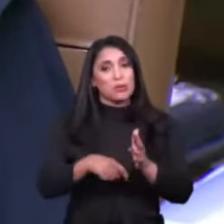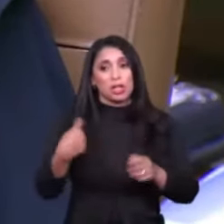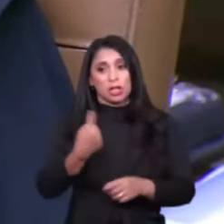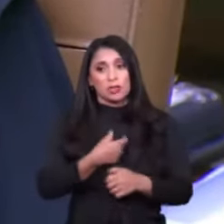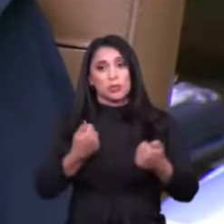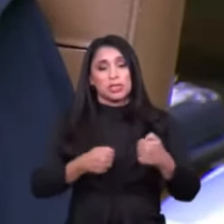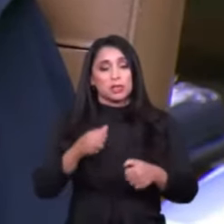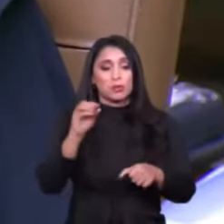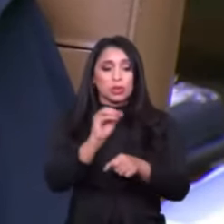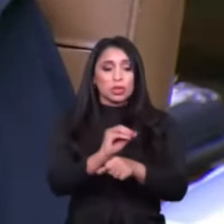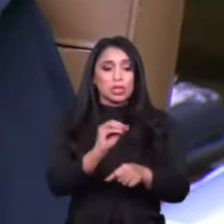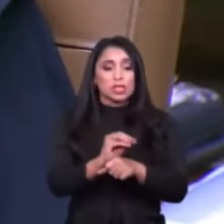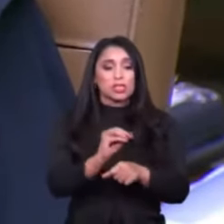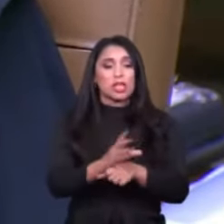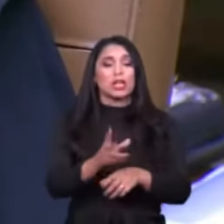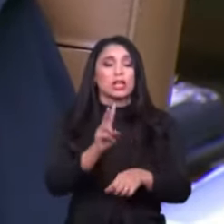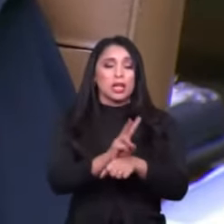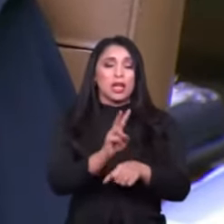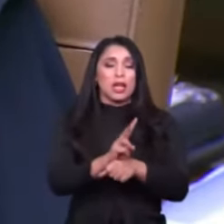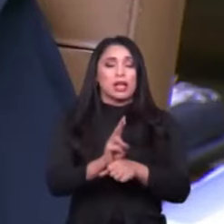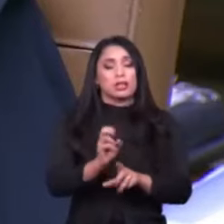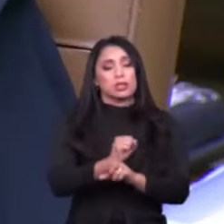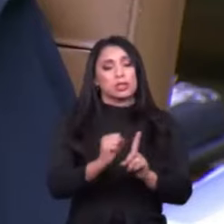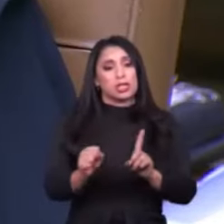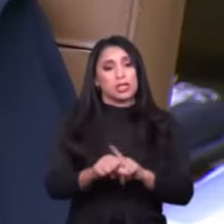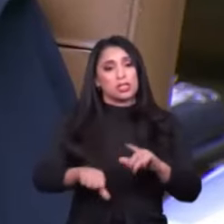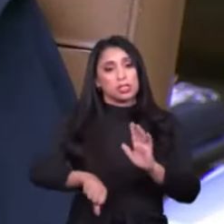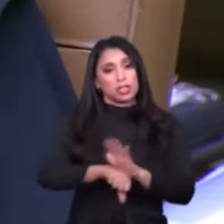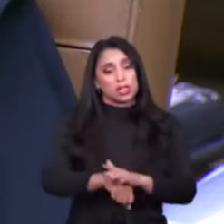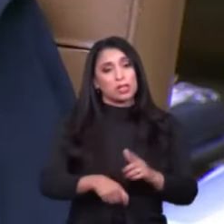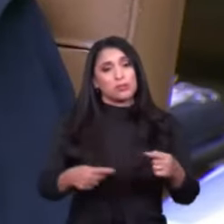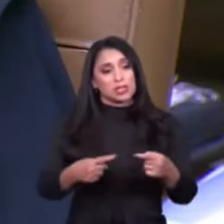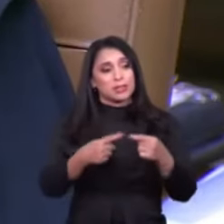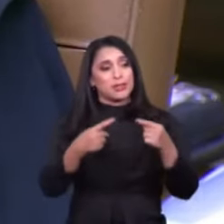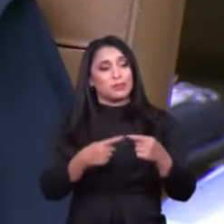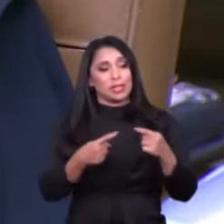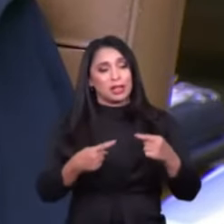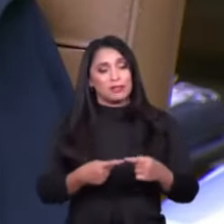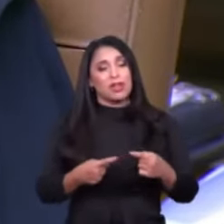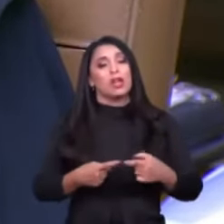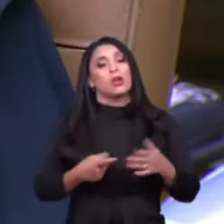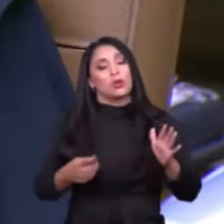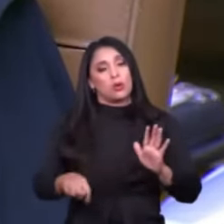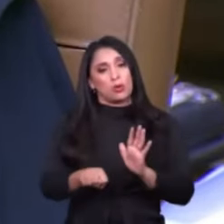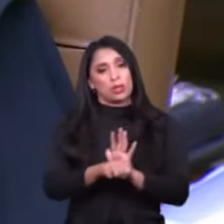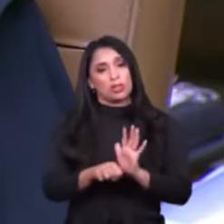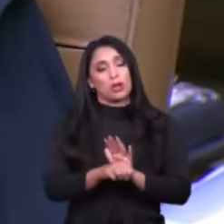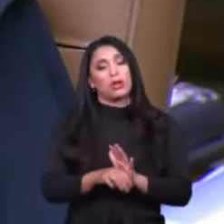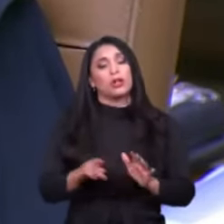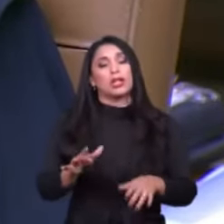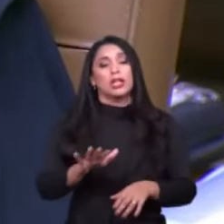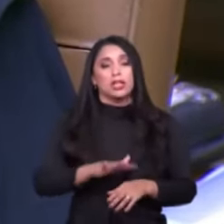de graves crimes relacionados às drogas, quanto também outro aspecto da política criminal e saúde pública no que